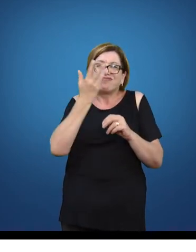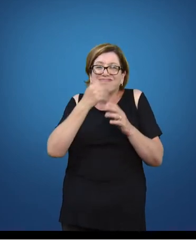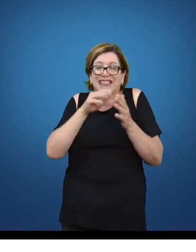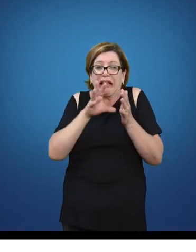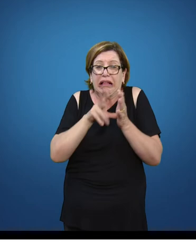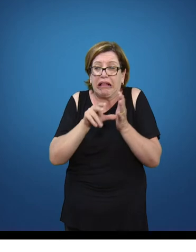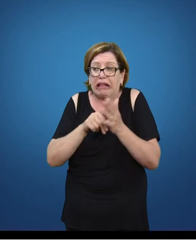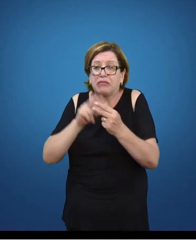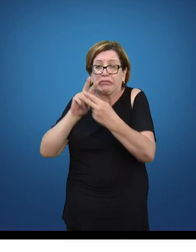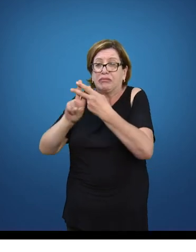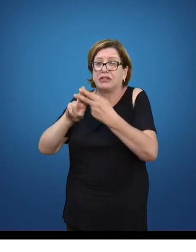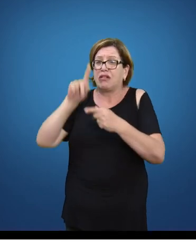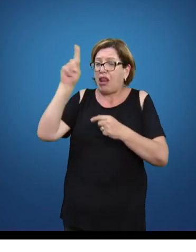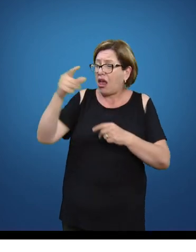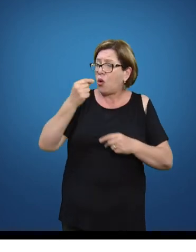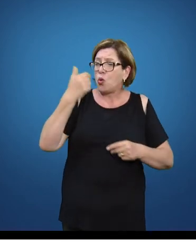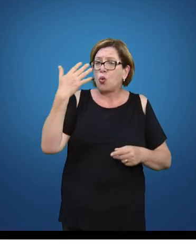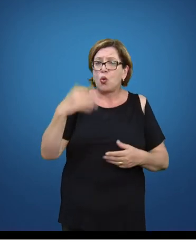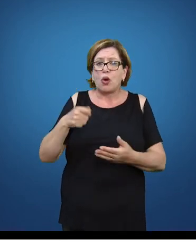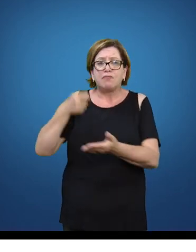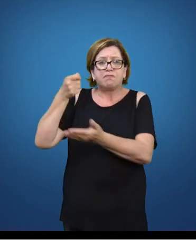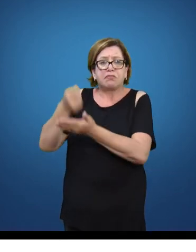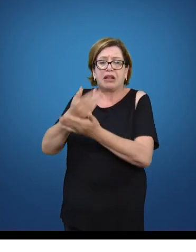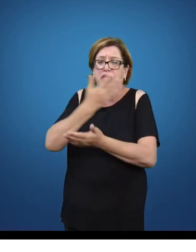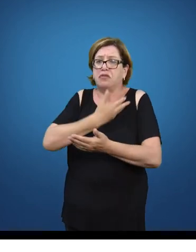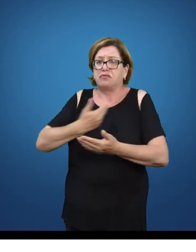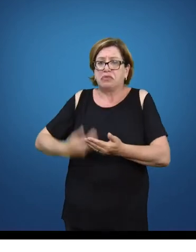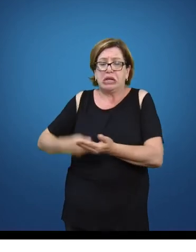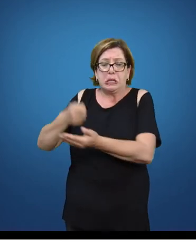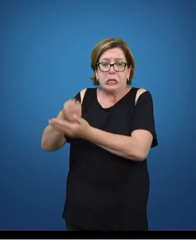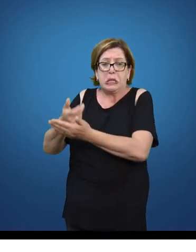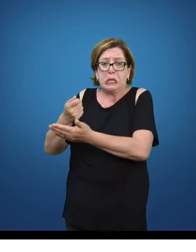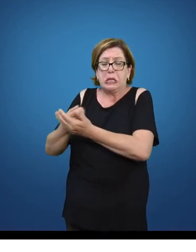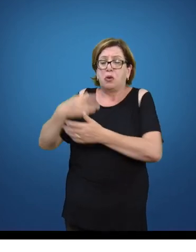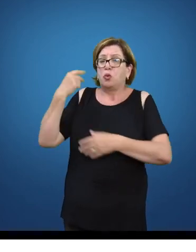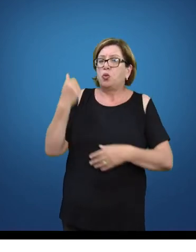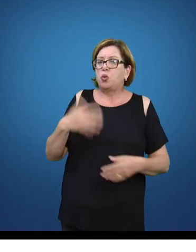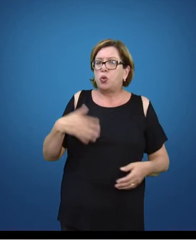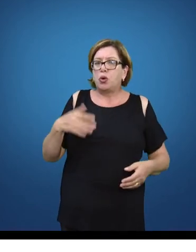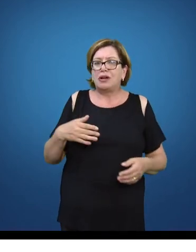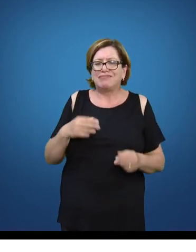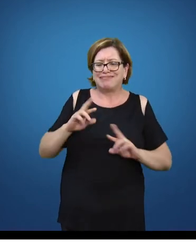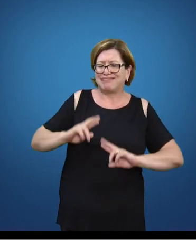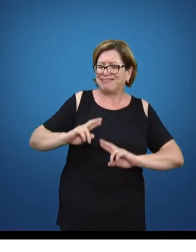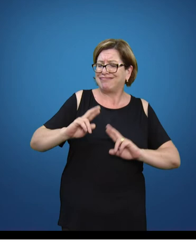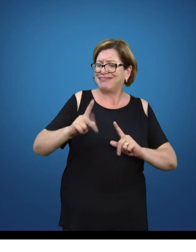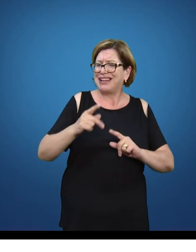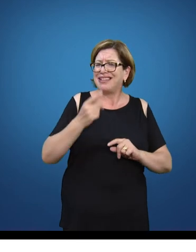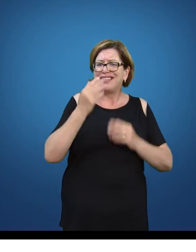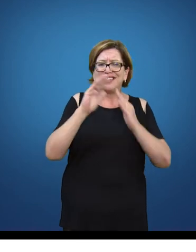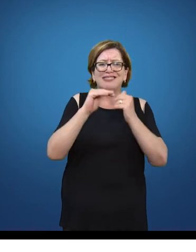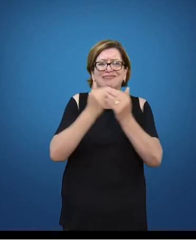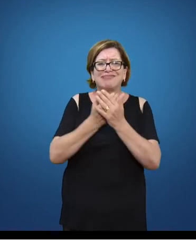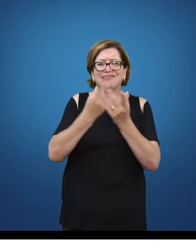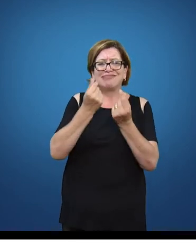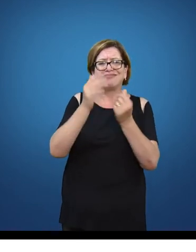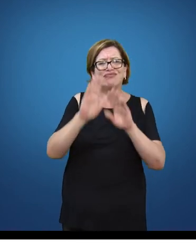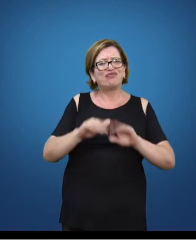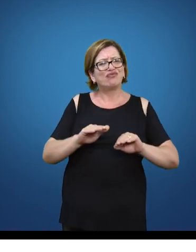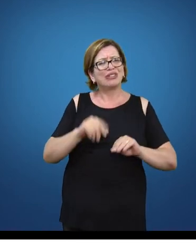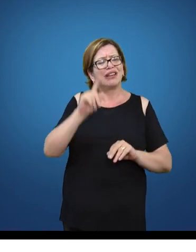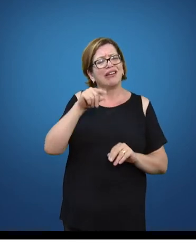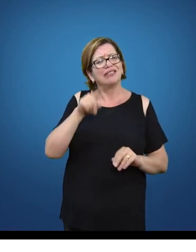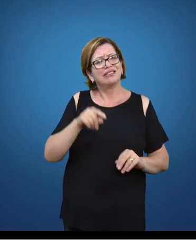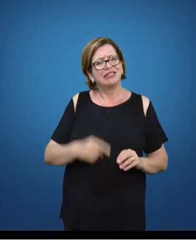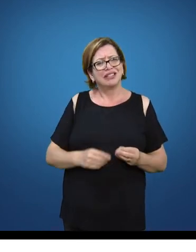privados de liberdade então há uma incoerência muitas vezes às vezes o financiamento e o dinheiro a